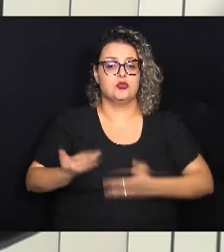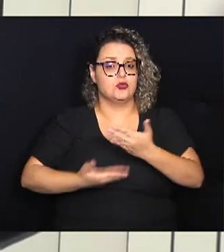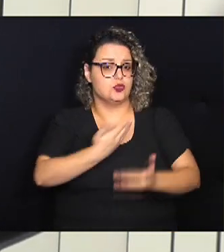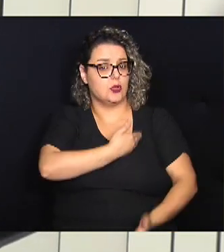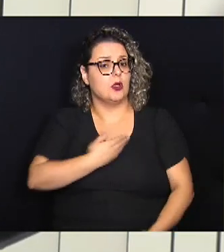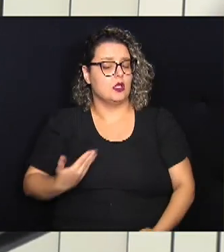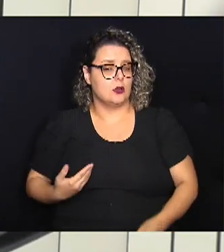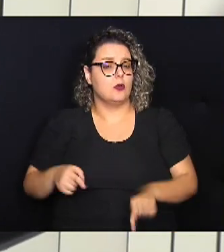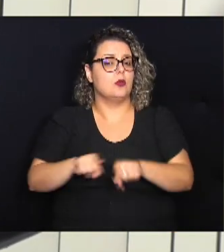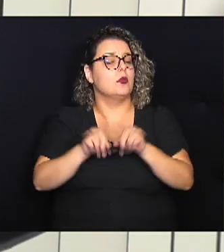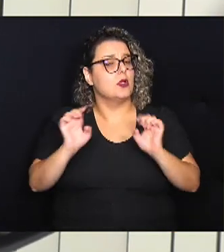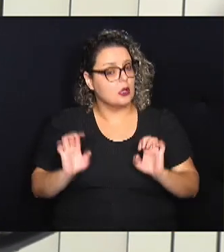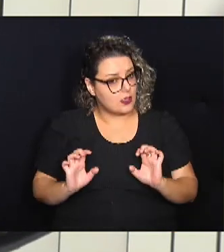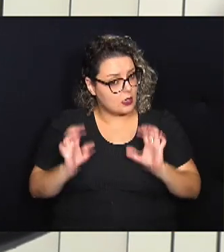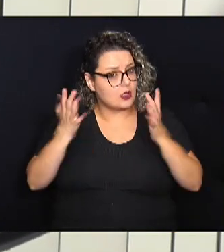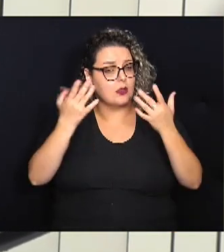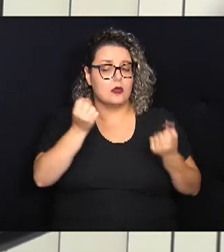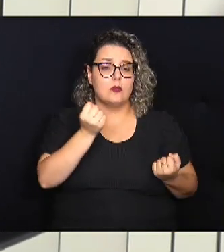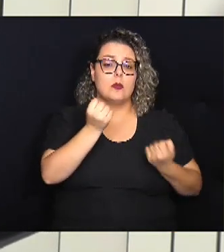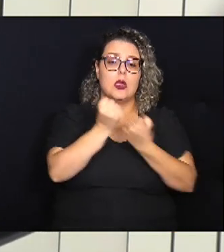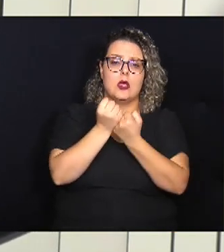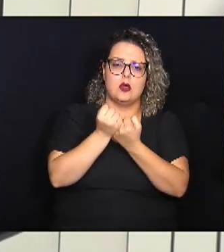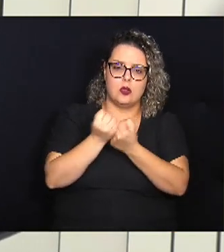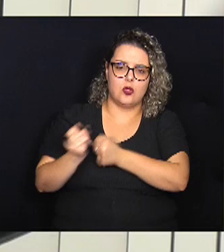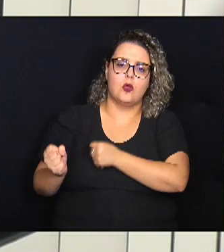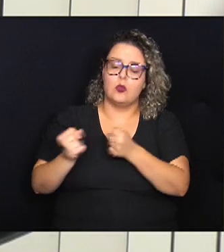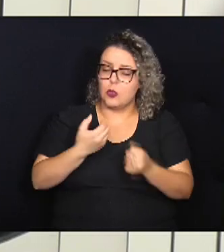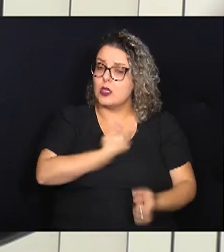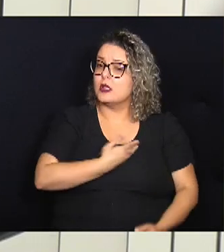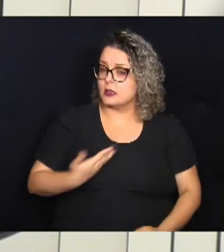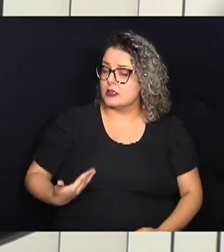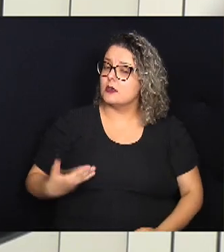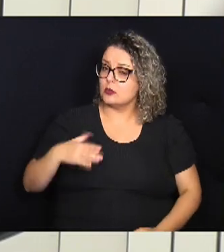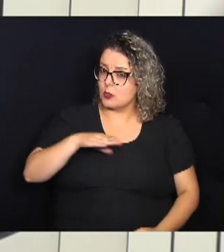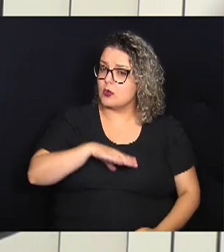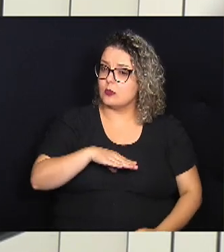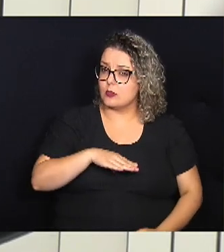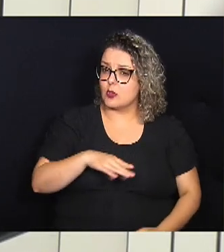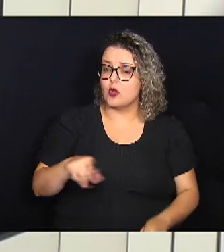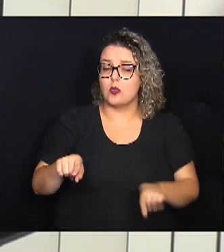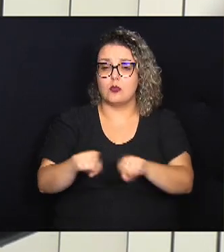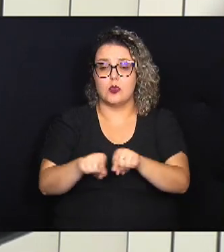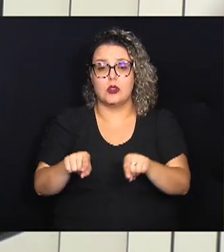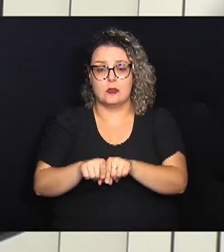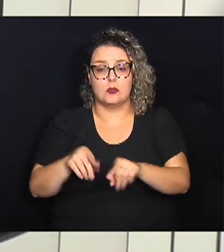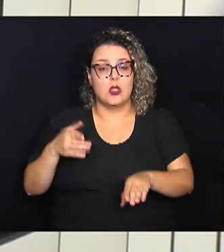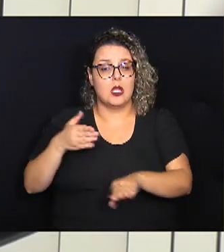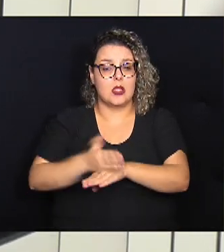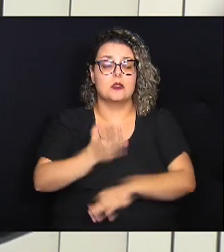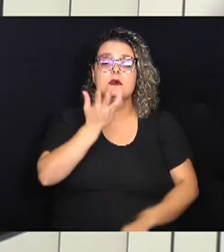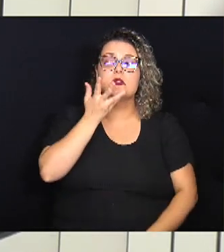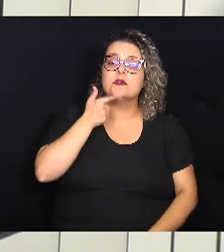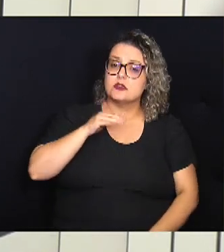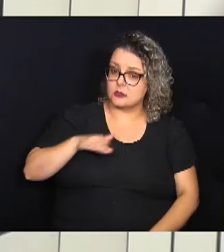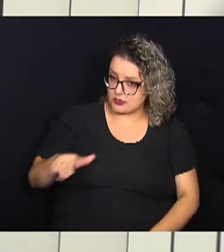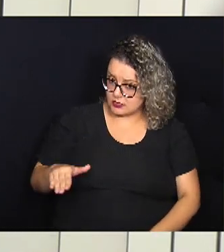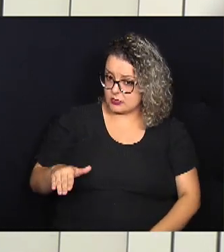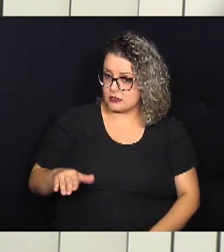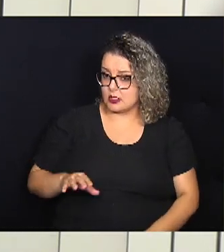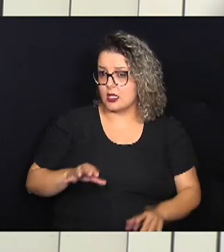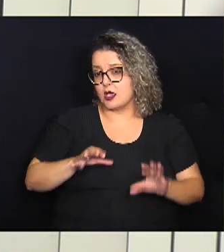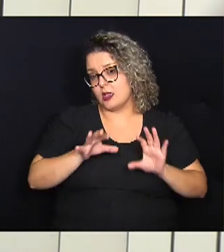em eventos apoiados pelo Poder Público Municipal, bem como acesso de crianças a tal